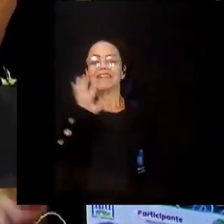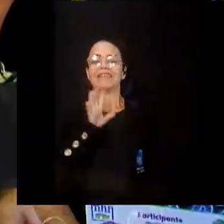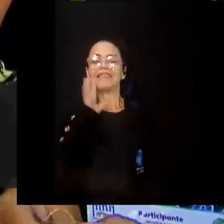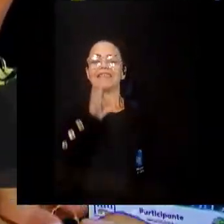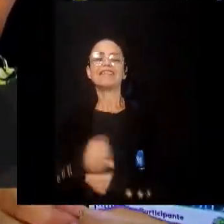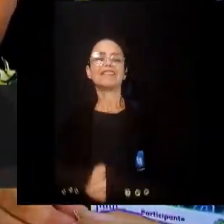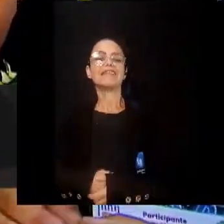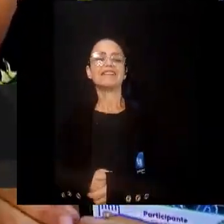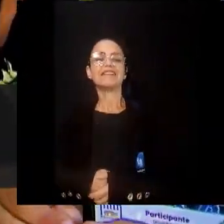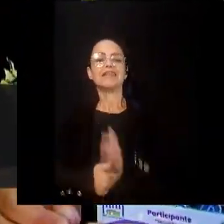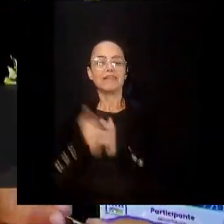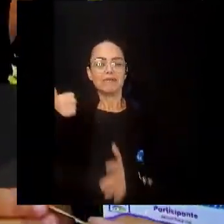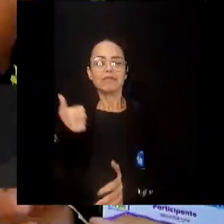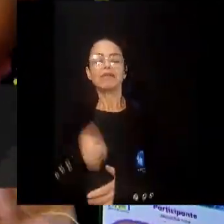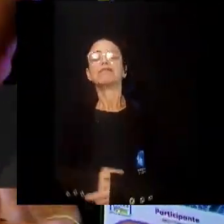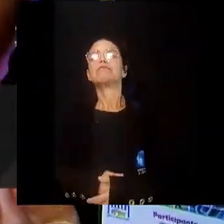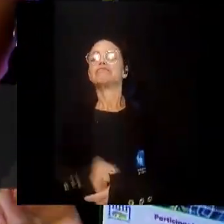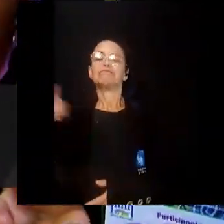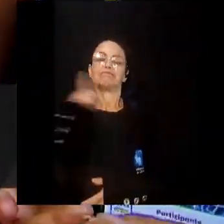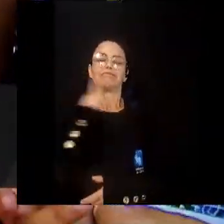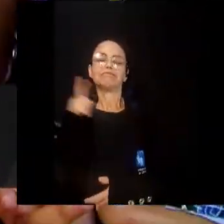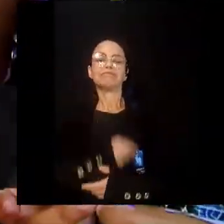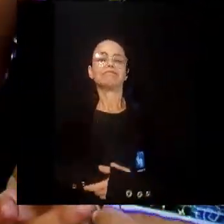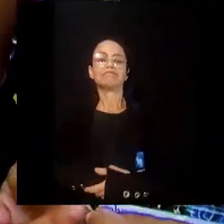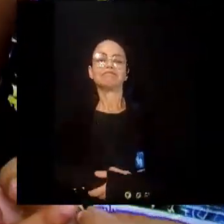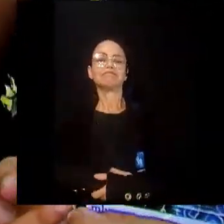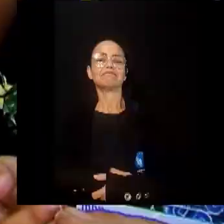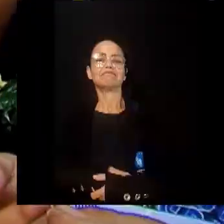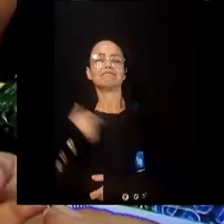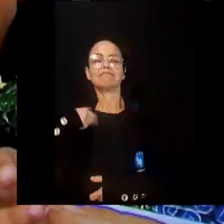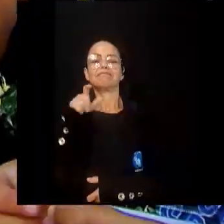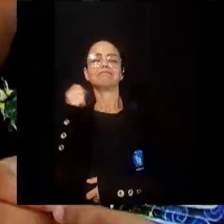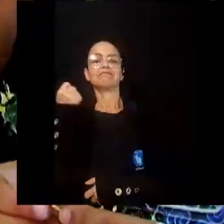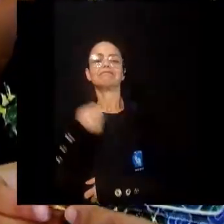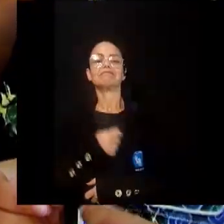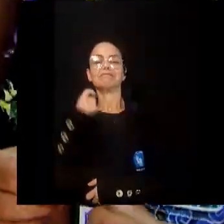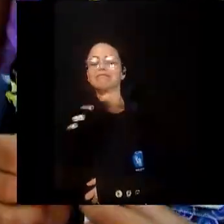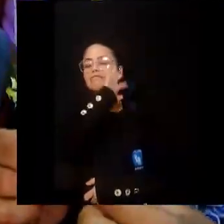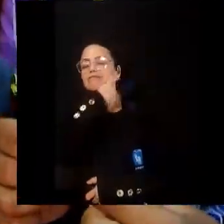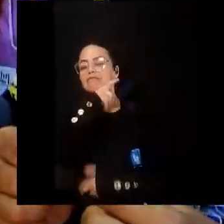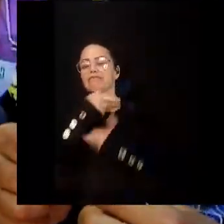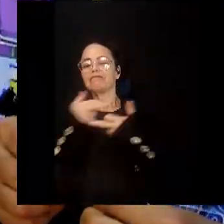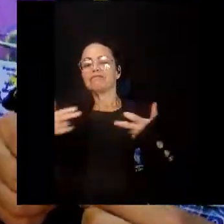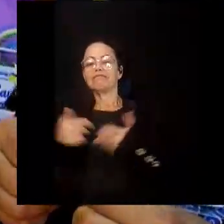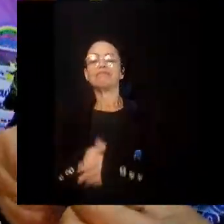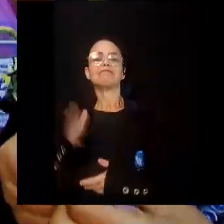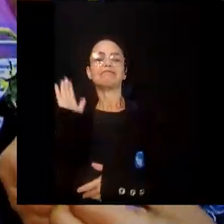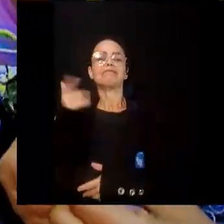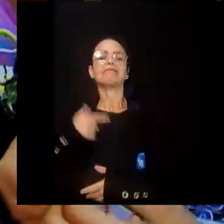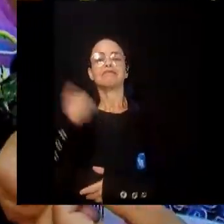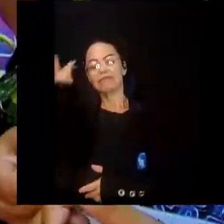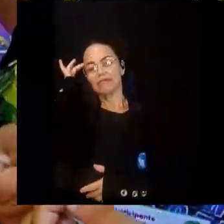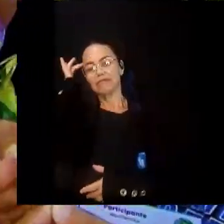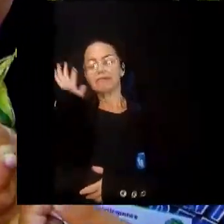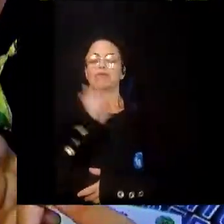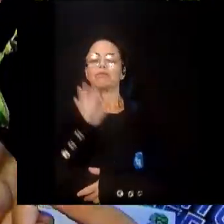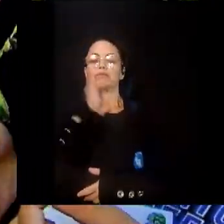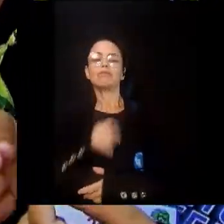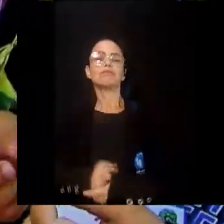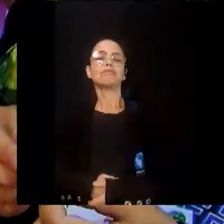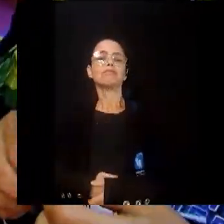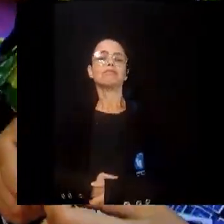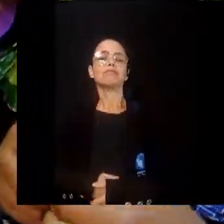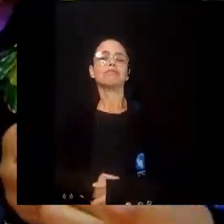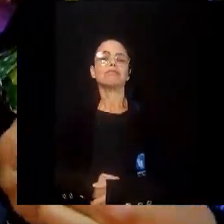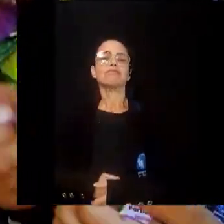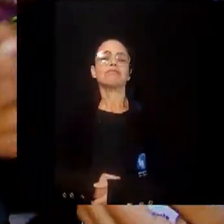vez que você vem? Não. Não é a primeira vez? Você já foi no zoológico? Já. O que você achou? Muito legal. E